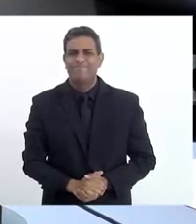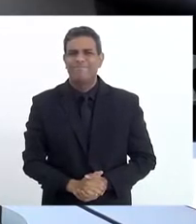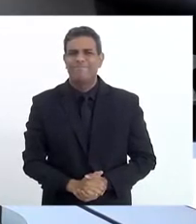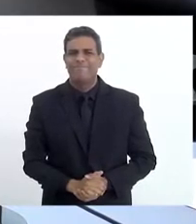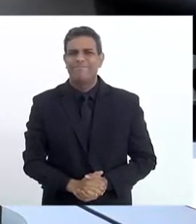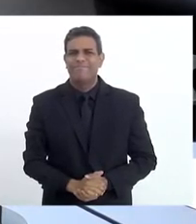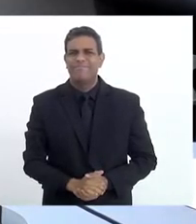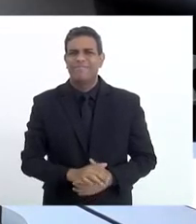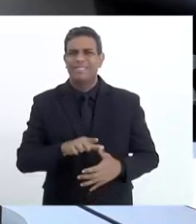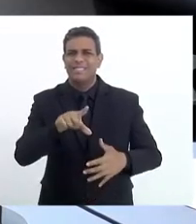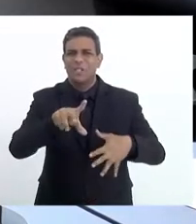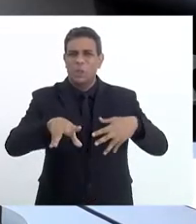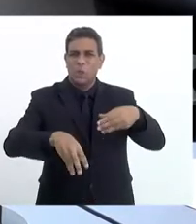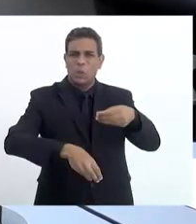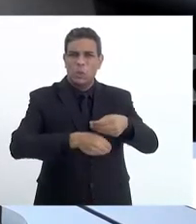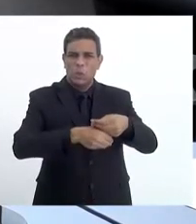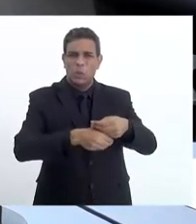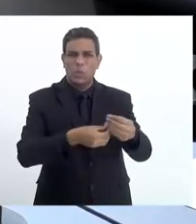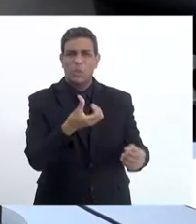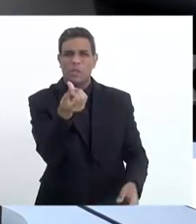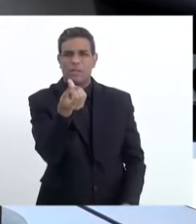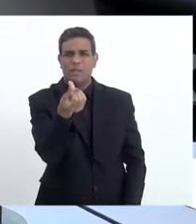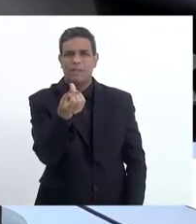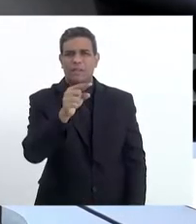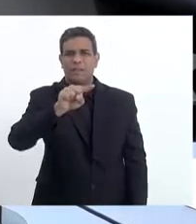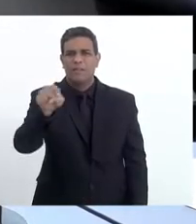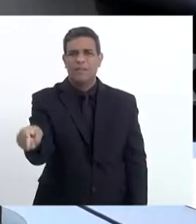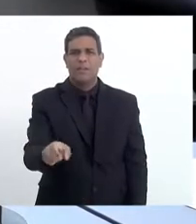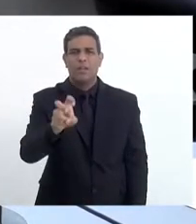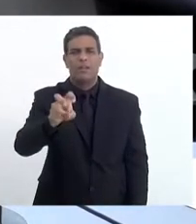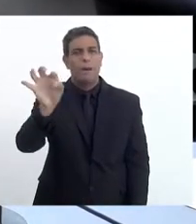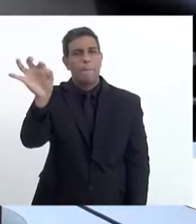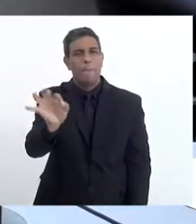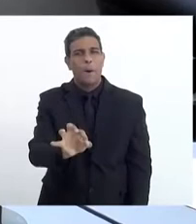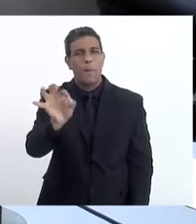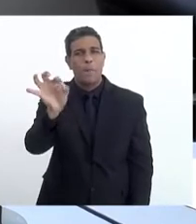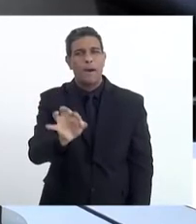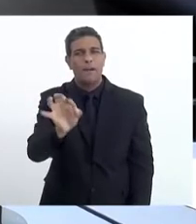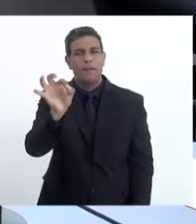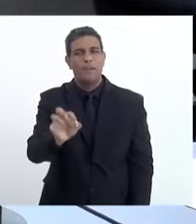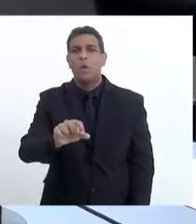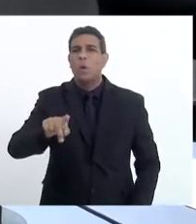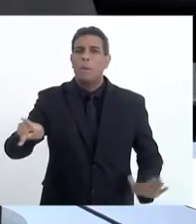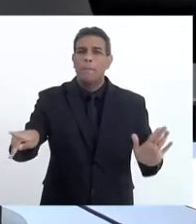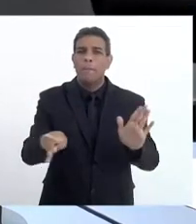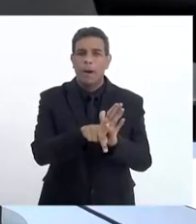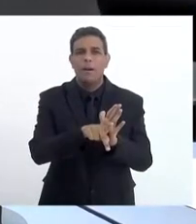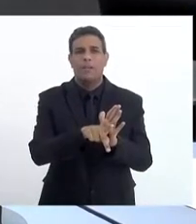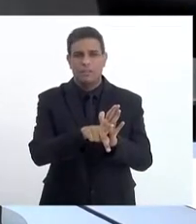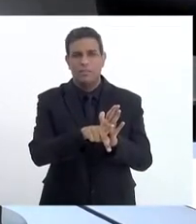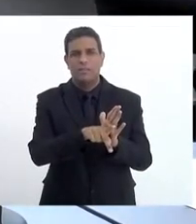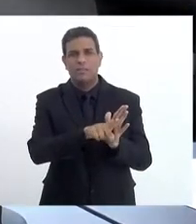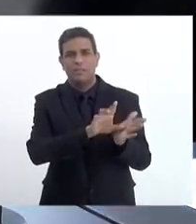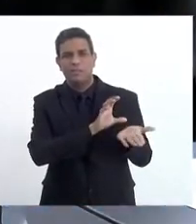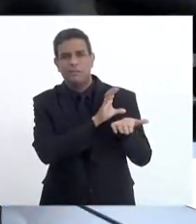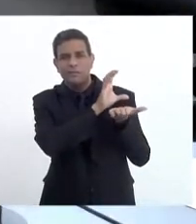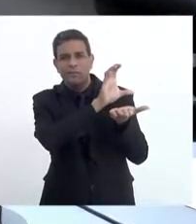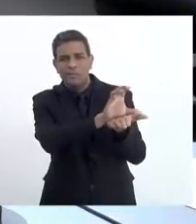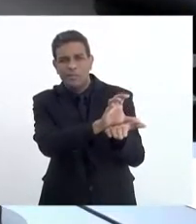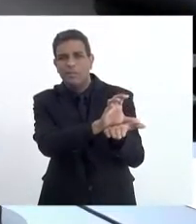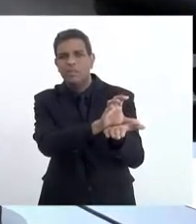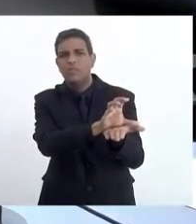Ele está incluindo 6,5% da arrecadação própria da Jusserça